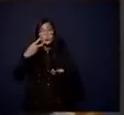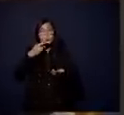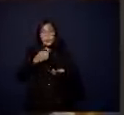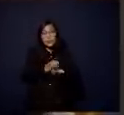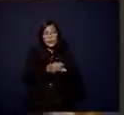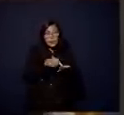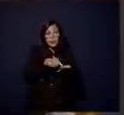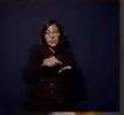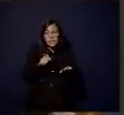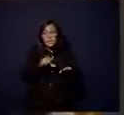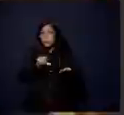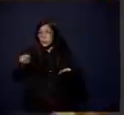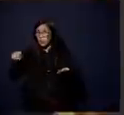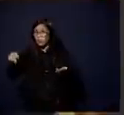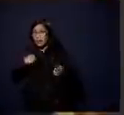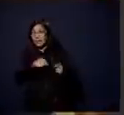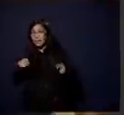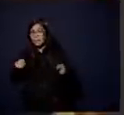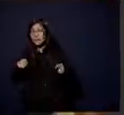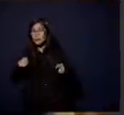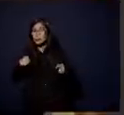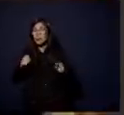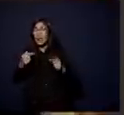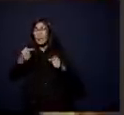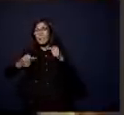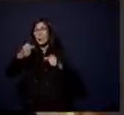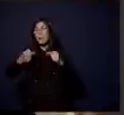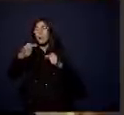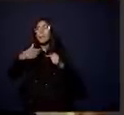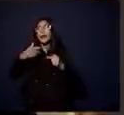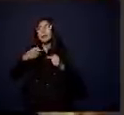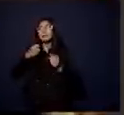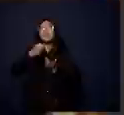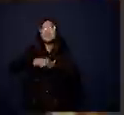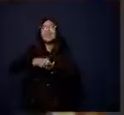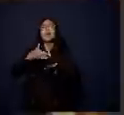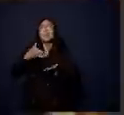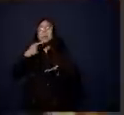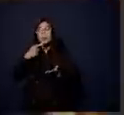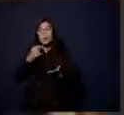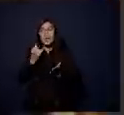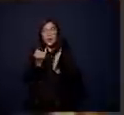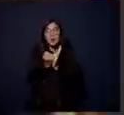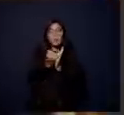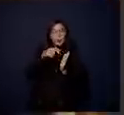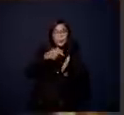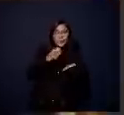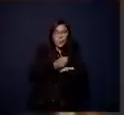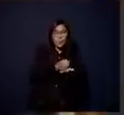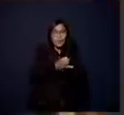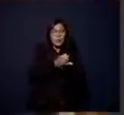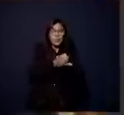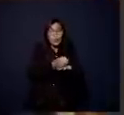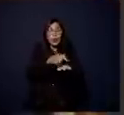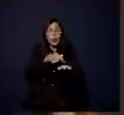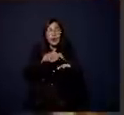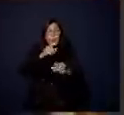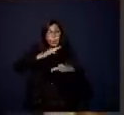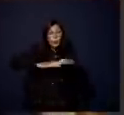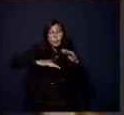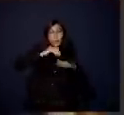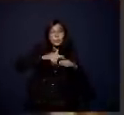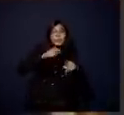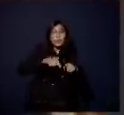e isso leva a guerra fiscal é a razão pela qual tem Guerra Fria ficar no Brasil é porque o imposto é cobrado na origem porque eu tô tributando a produção